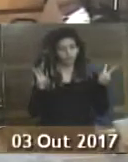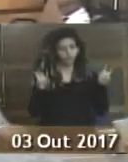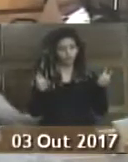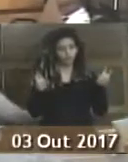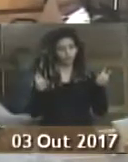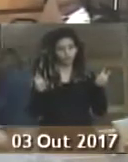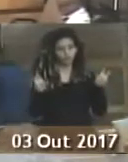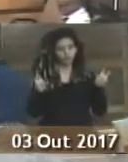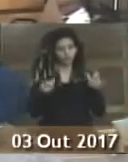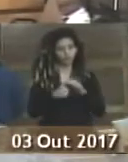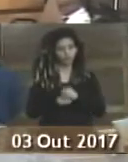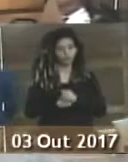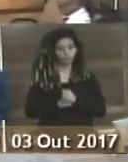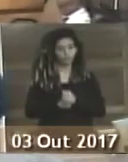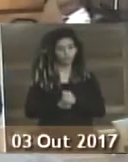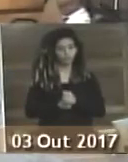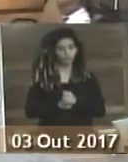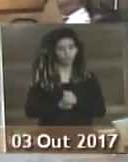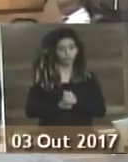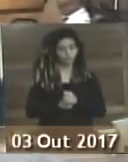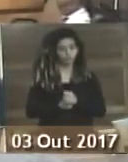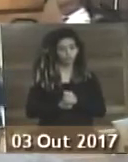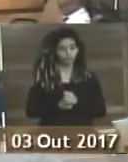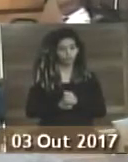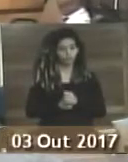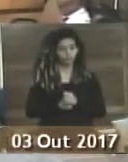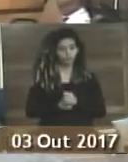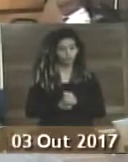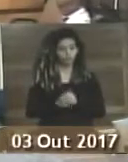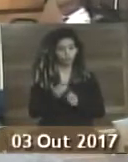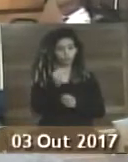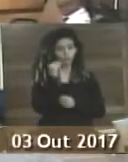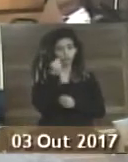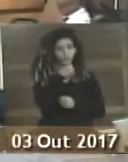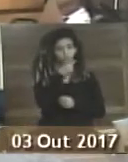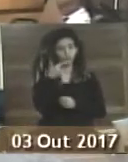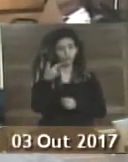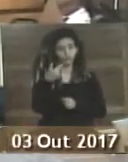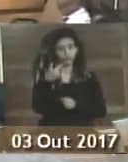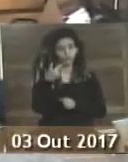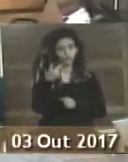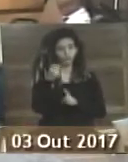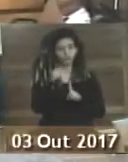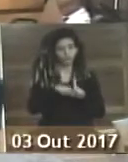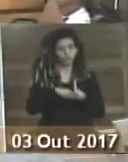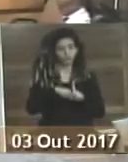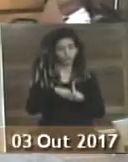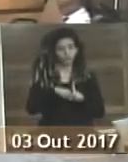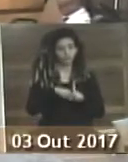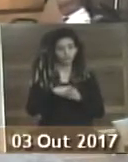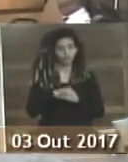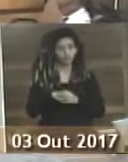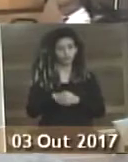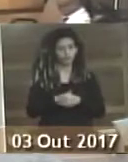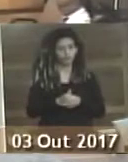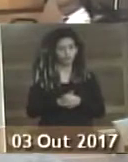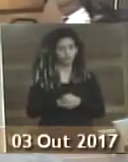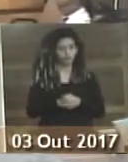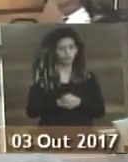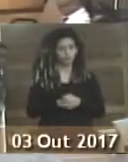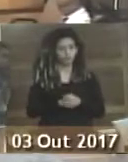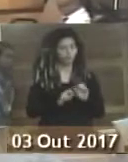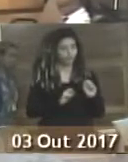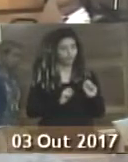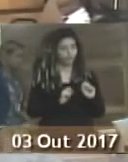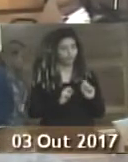a supressão, tá? Quero que a supressão da experiência de 12 meses constante no anexo 1 do projeto de lei. Tá? Ok.